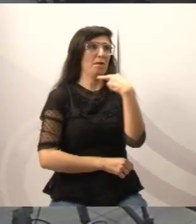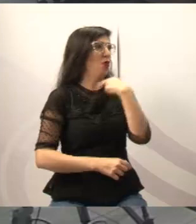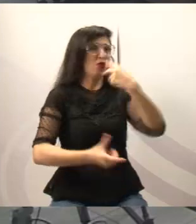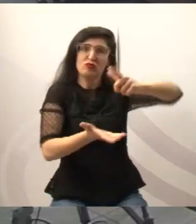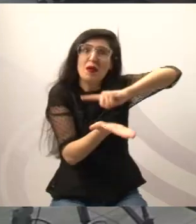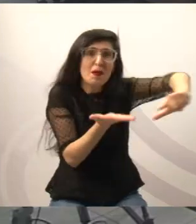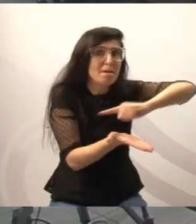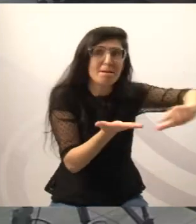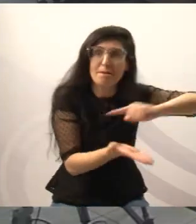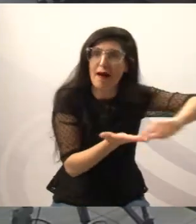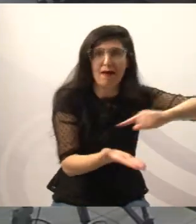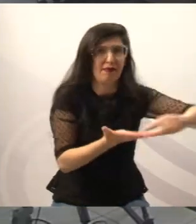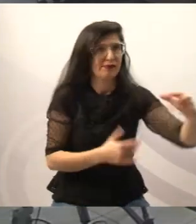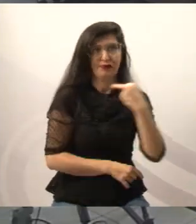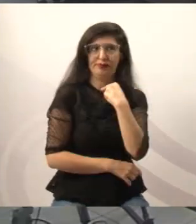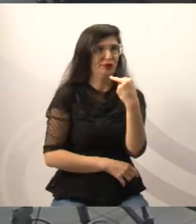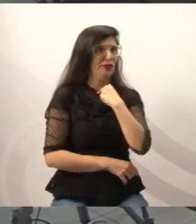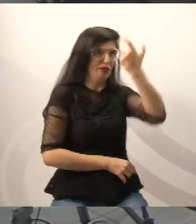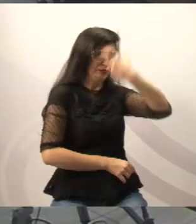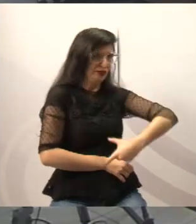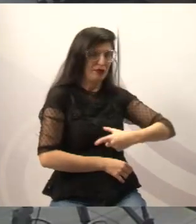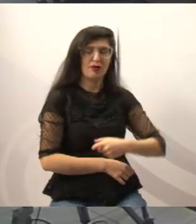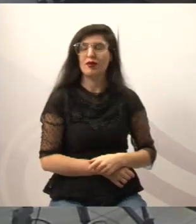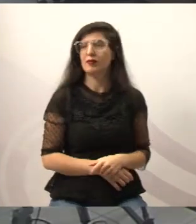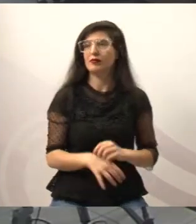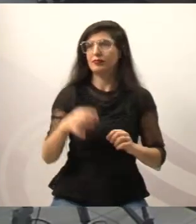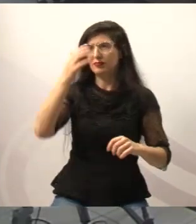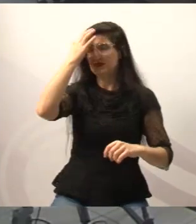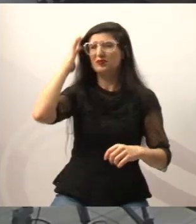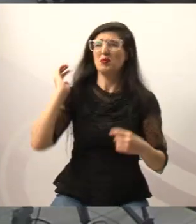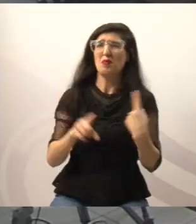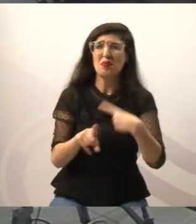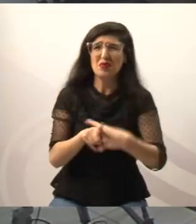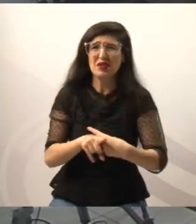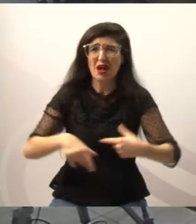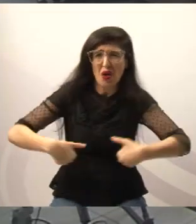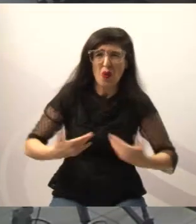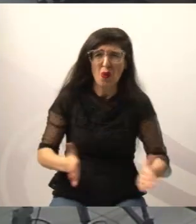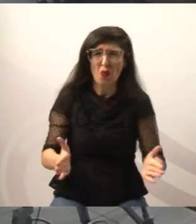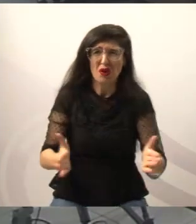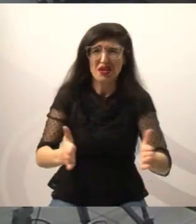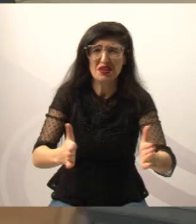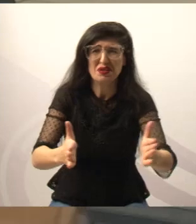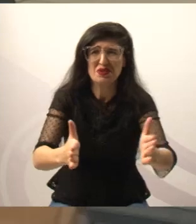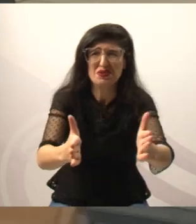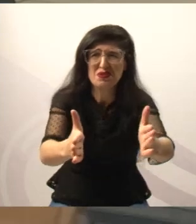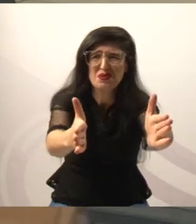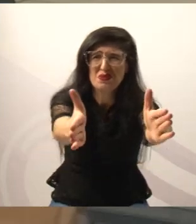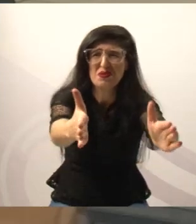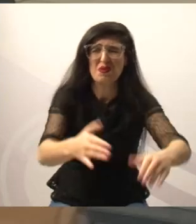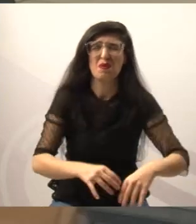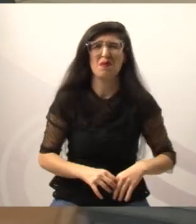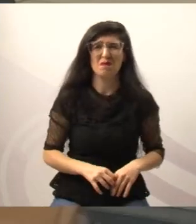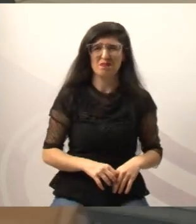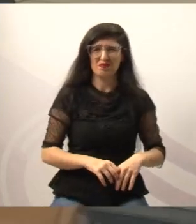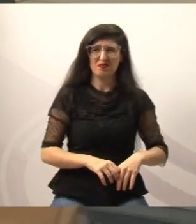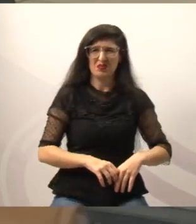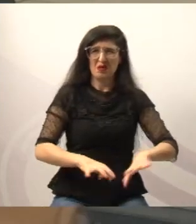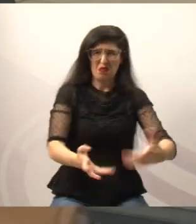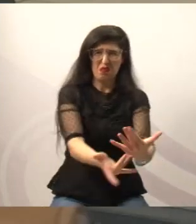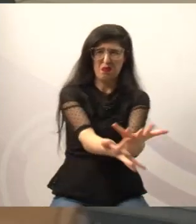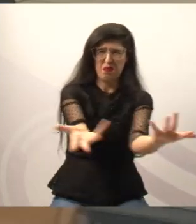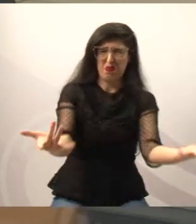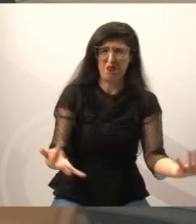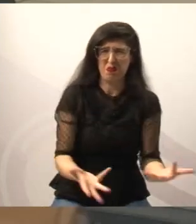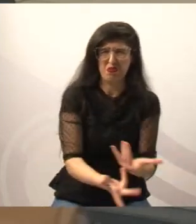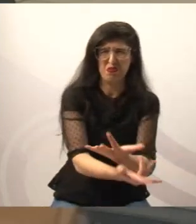que tomar essa providência. Porque além de estar contaminando as águas, o povo do 22 de abril está sendo prejudicado. Me ligaram, eu estive